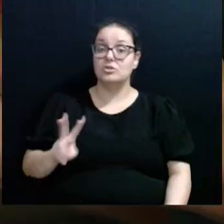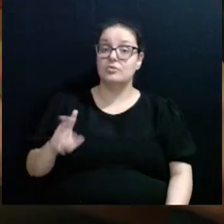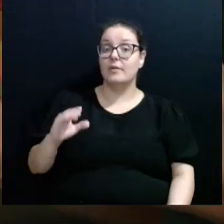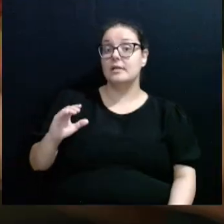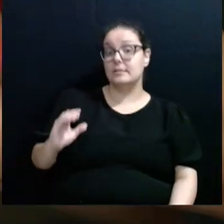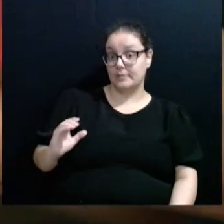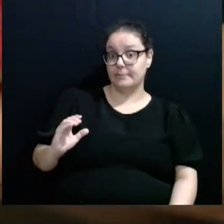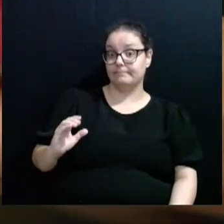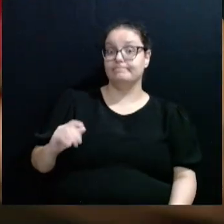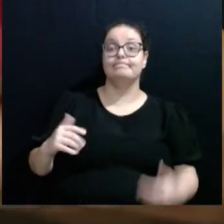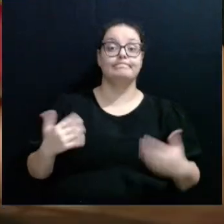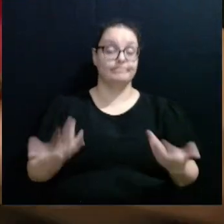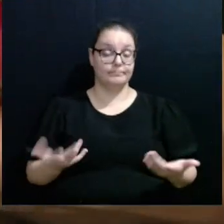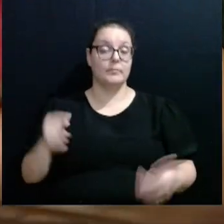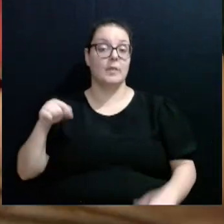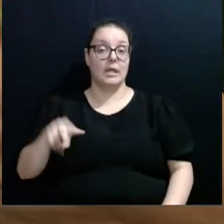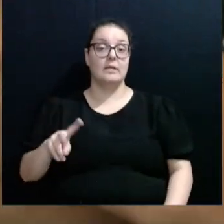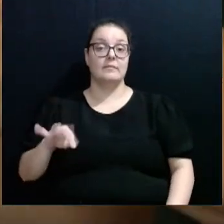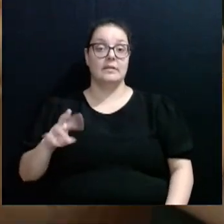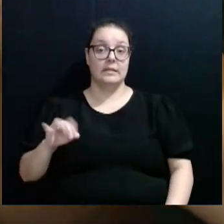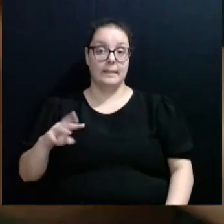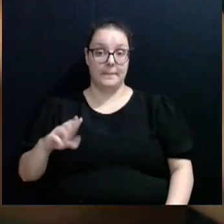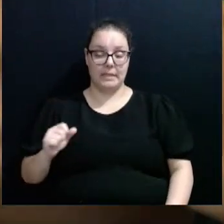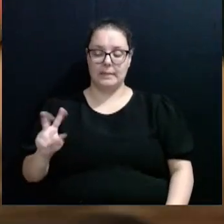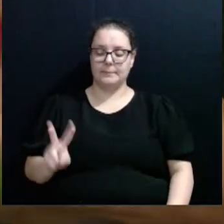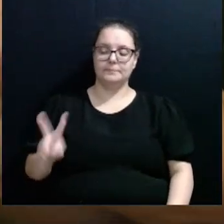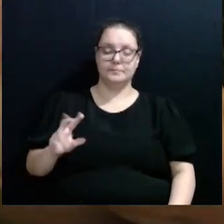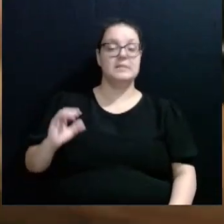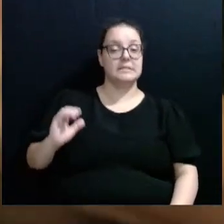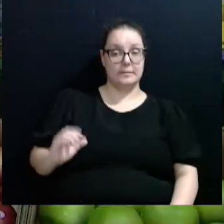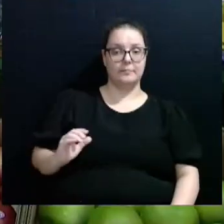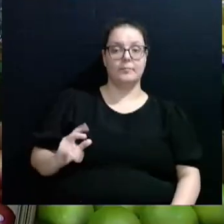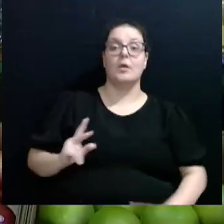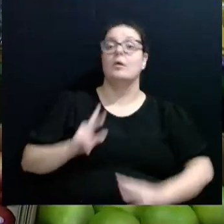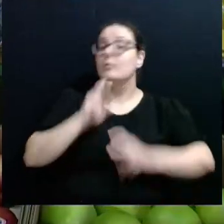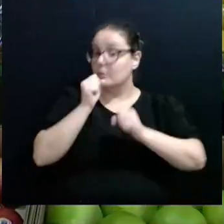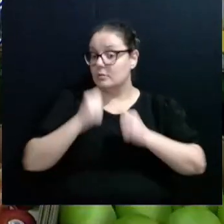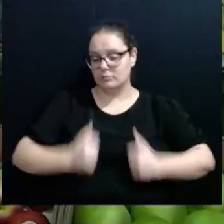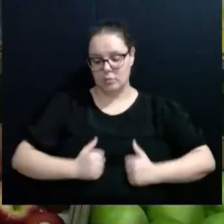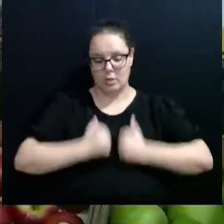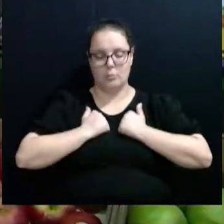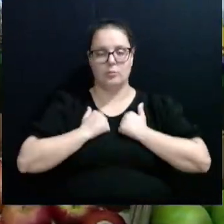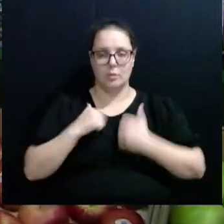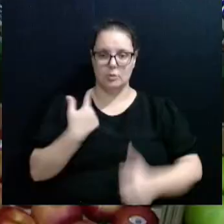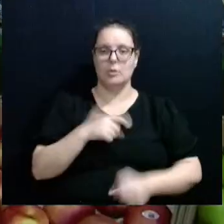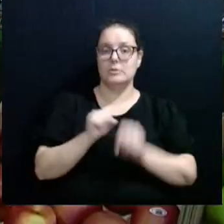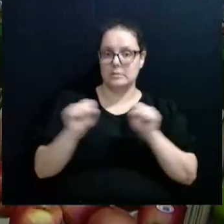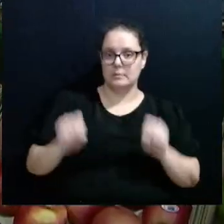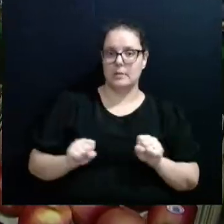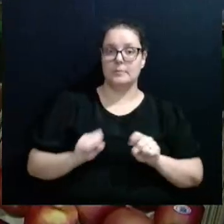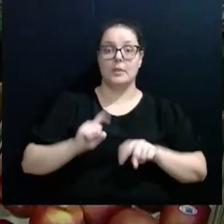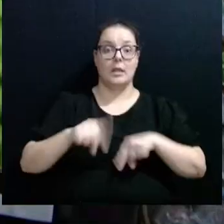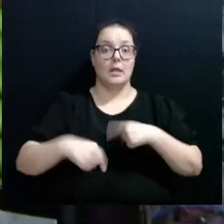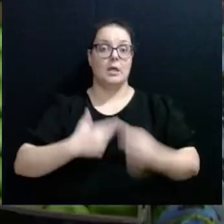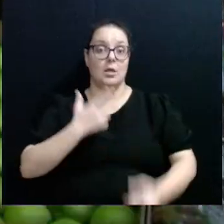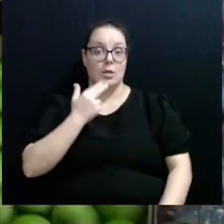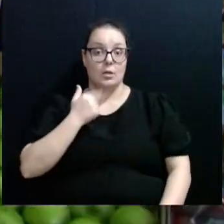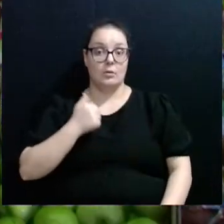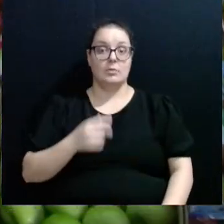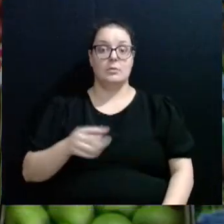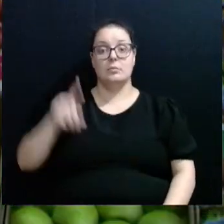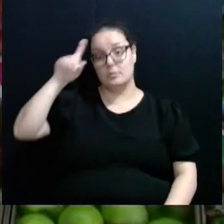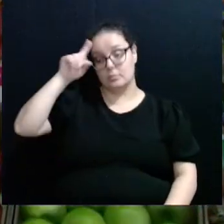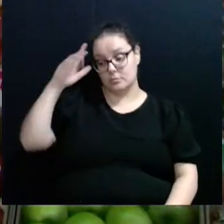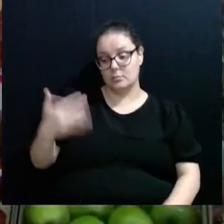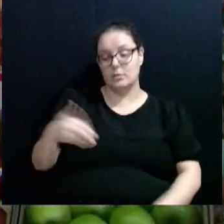essa vitamina C ela é muito importante para fortalecer o nosso sistema imunológico. Essa outra nutricionista passa dicas da melhor forma de